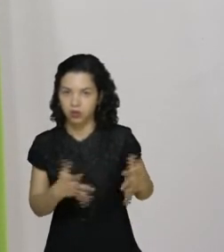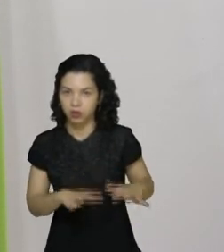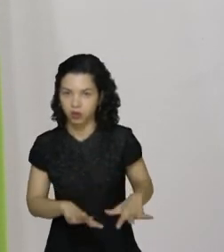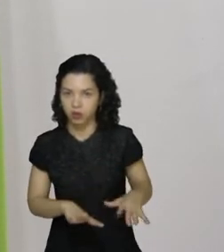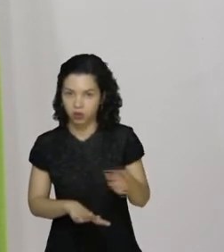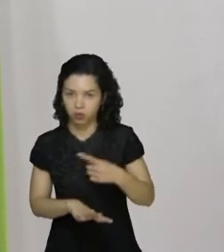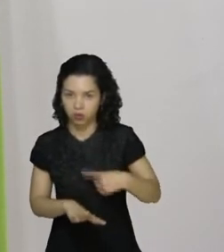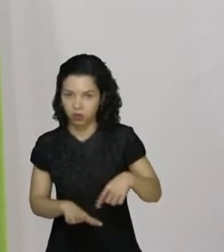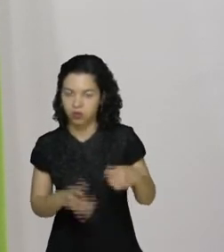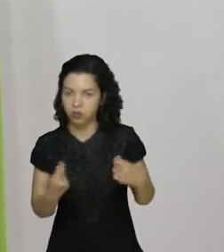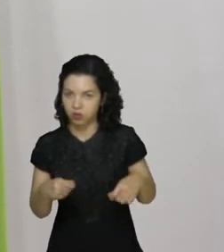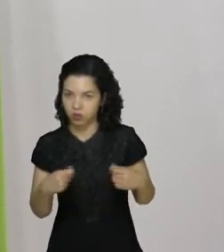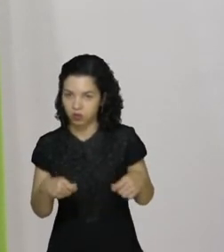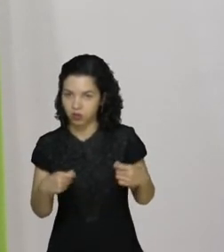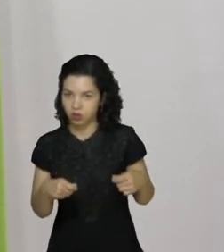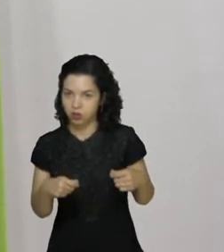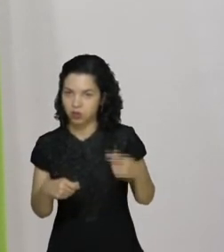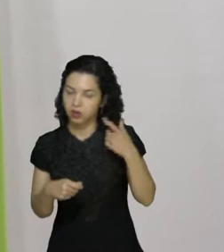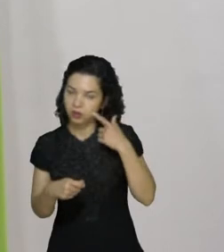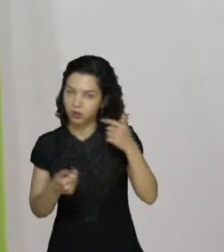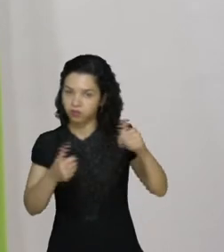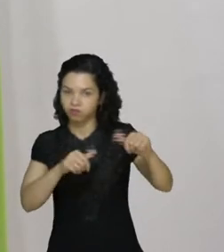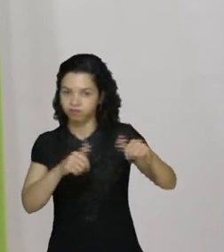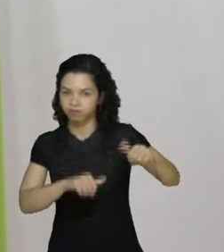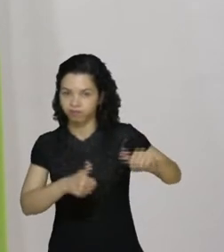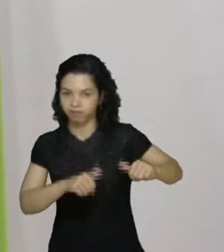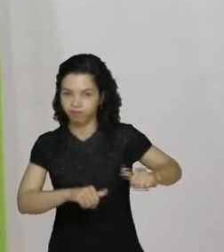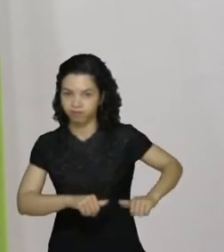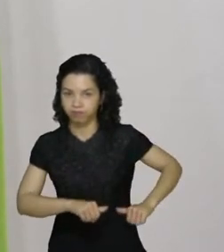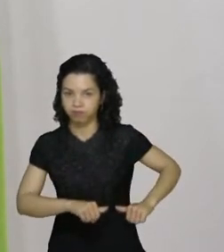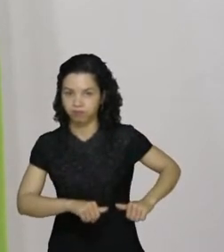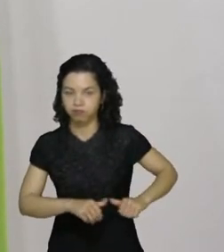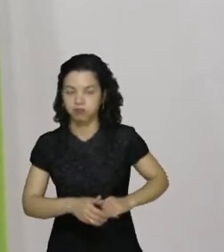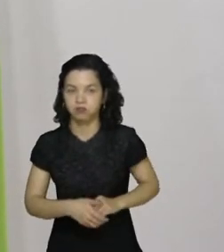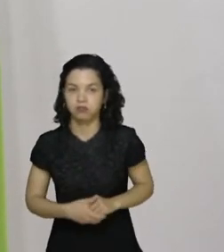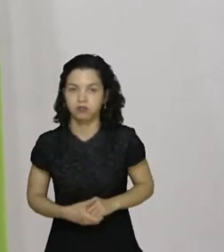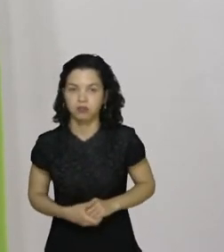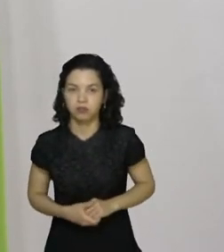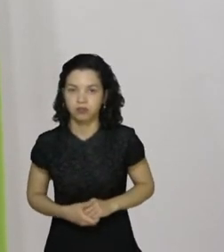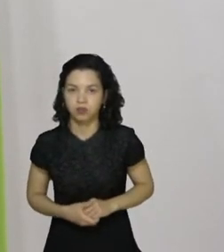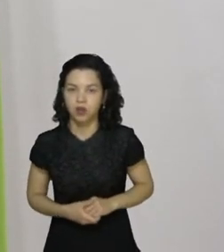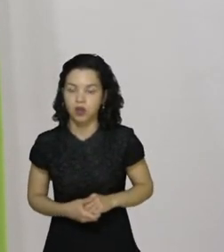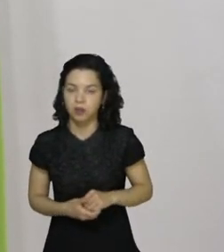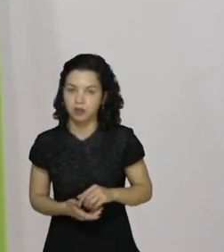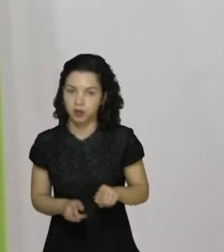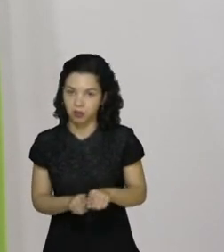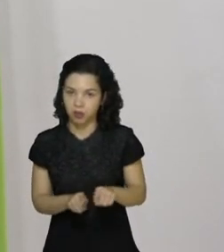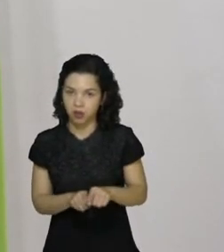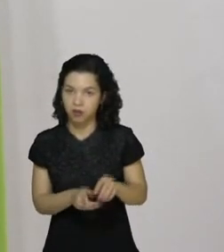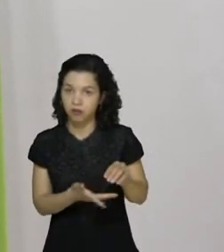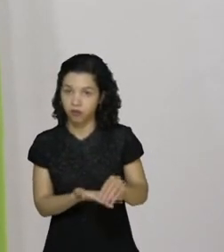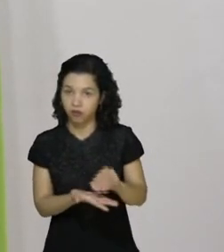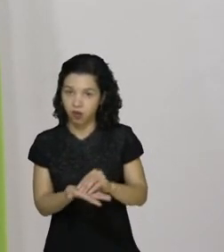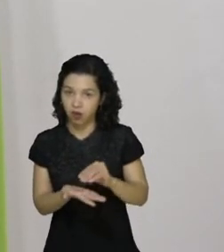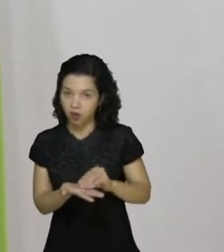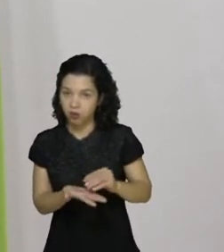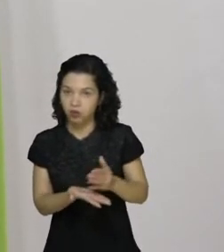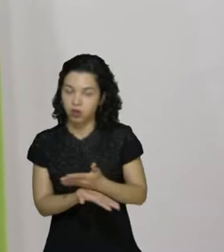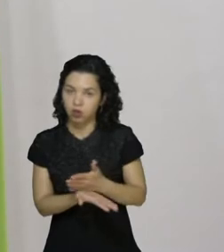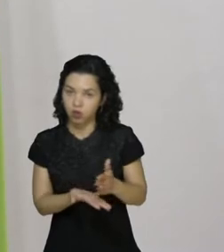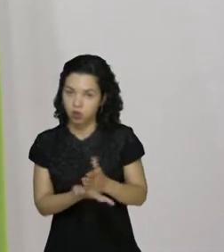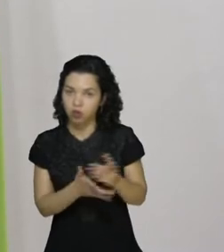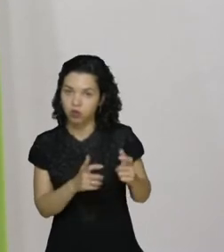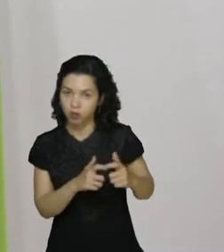rever. Rever, inclusive, e sobretudo, a falta de algumas especialidades médicas hoje em